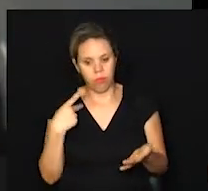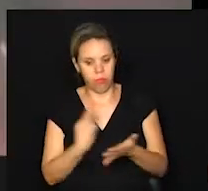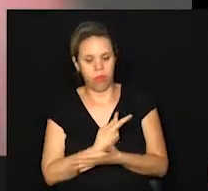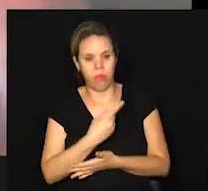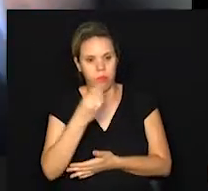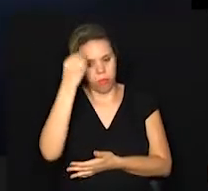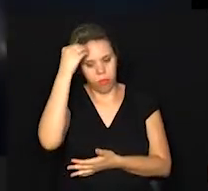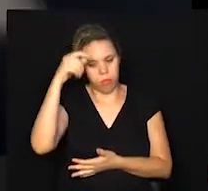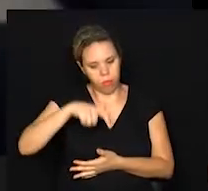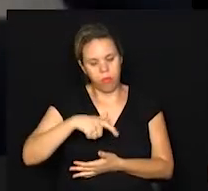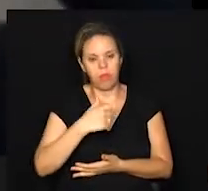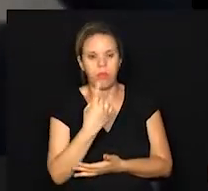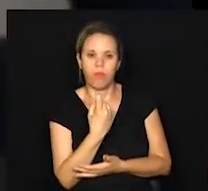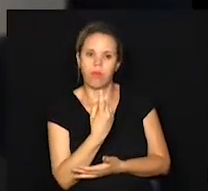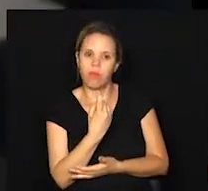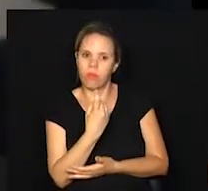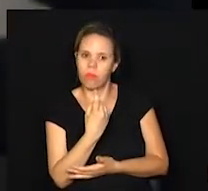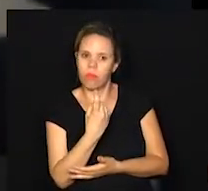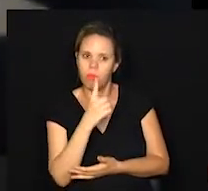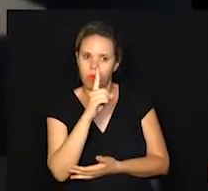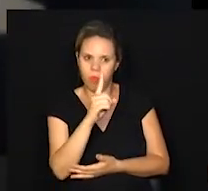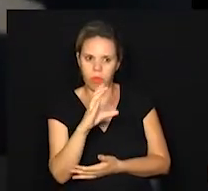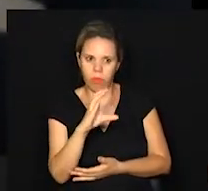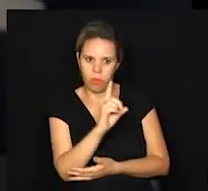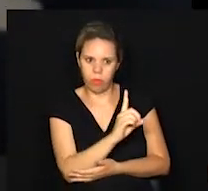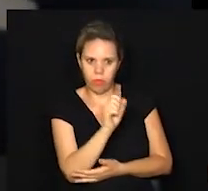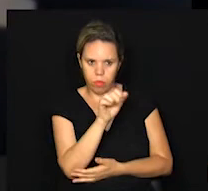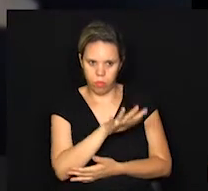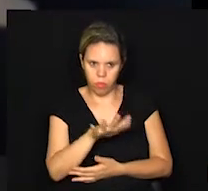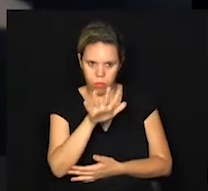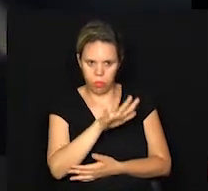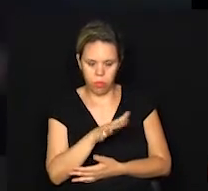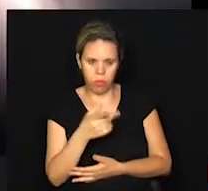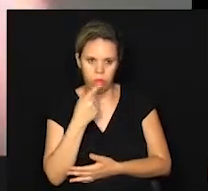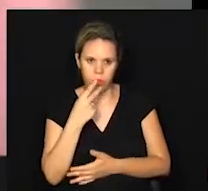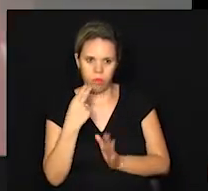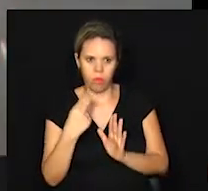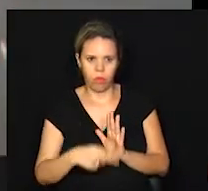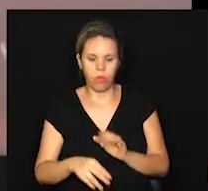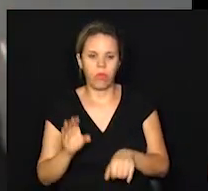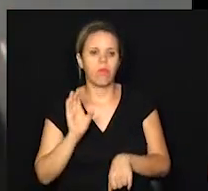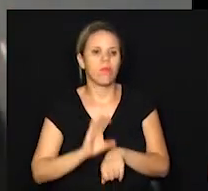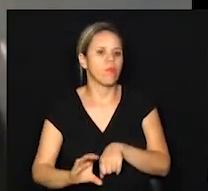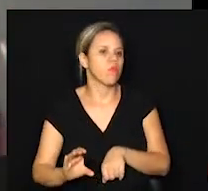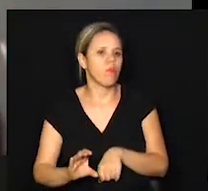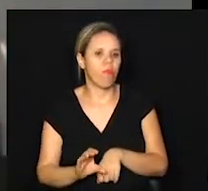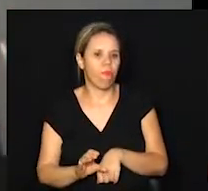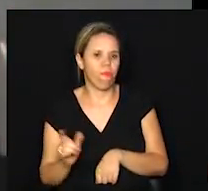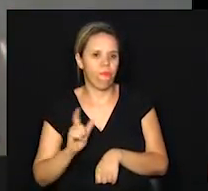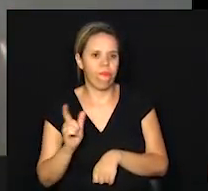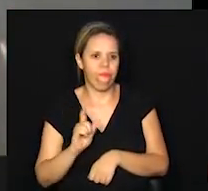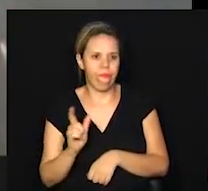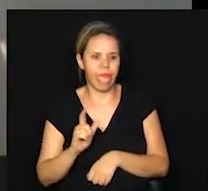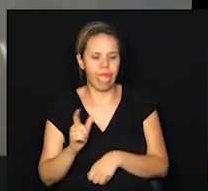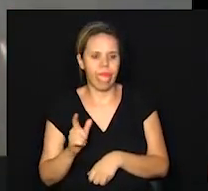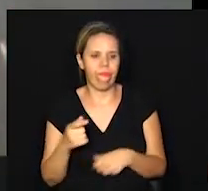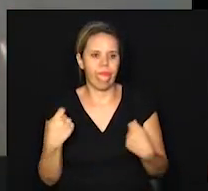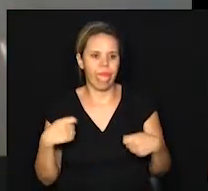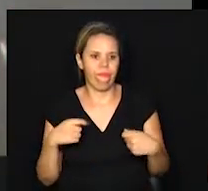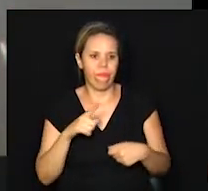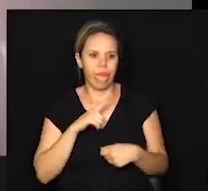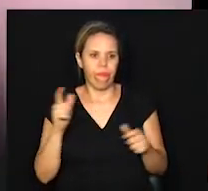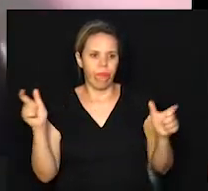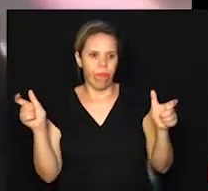envolvida, de um coordenador geral que fala em nome de um curso e que, obviamente, deveria ter um mínimo